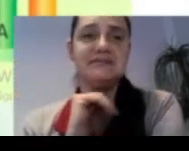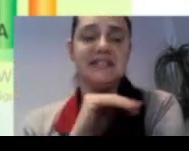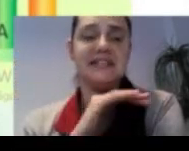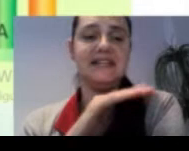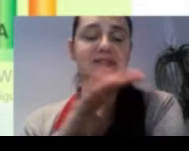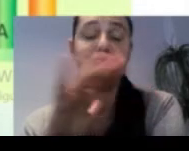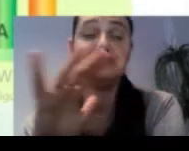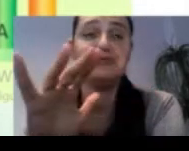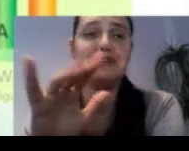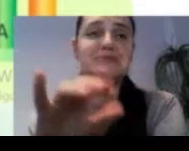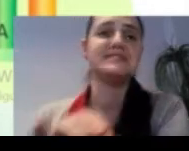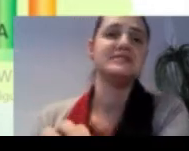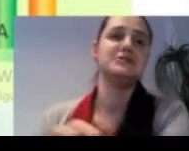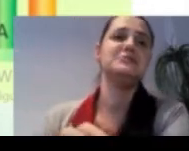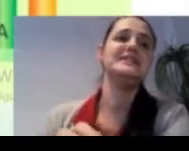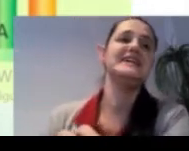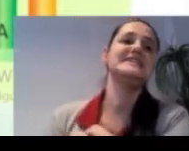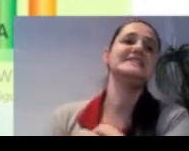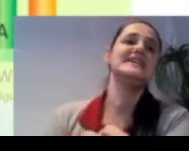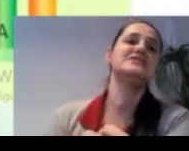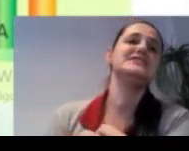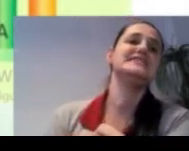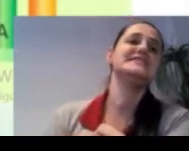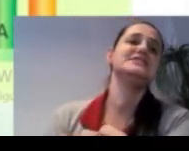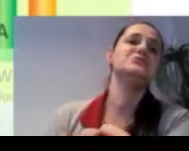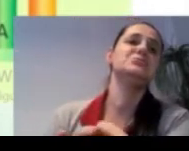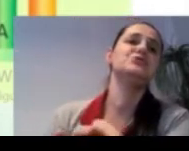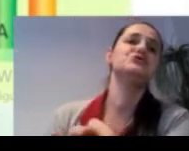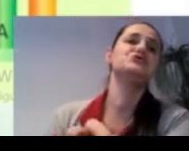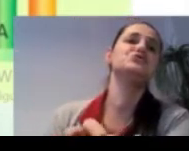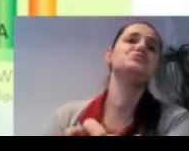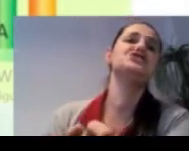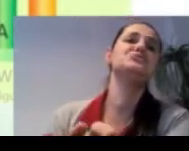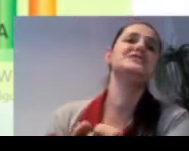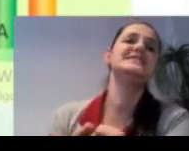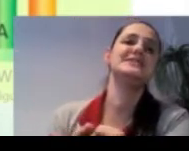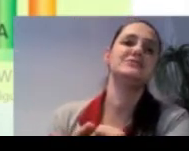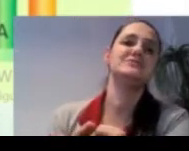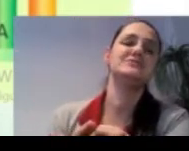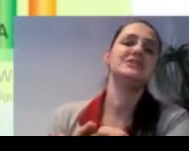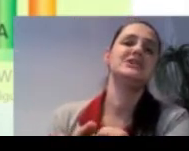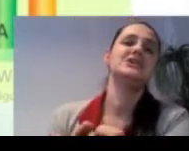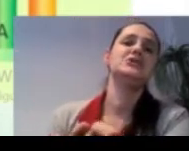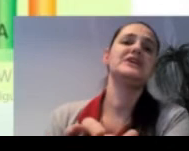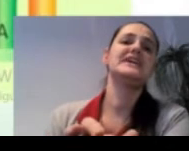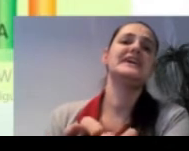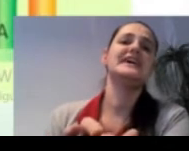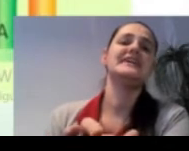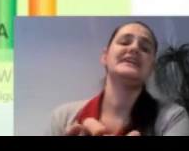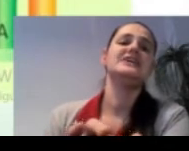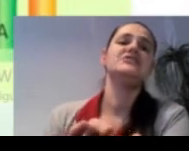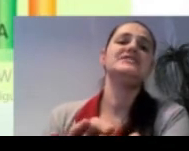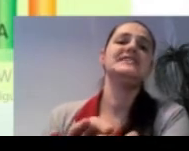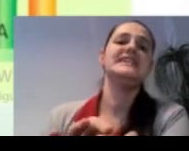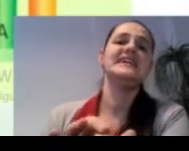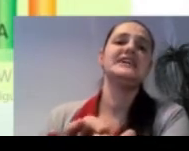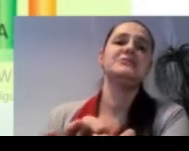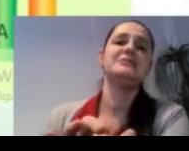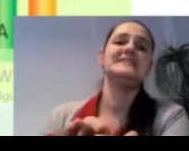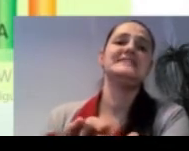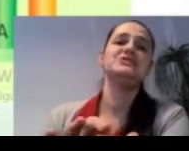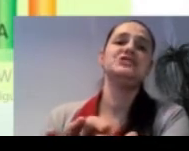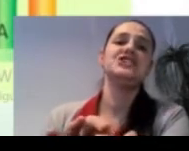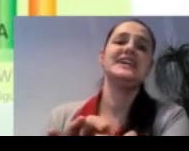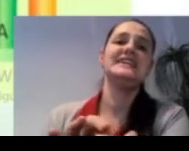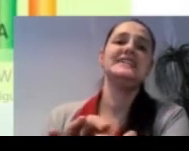duas formas. Uma delas é a alteração por substituição. O que é? Você tem